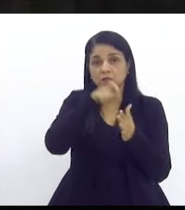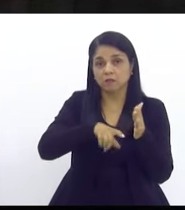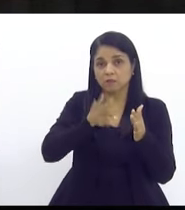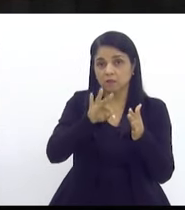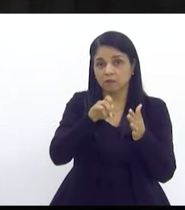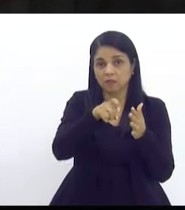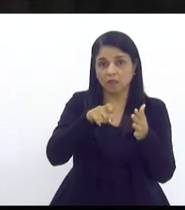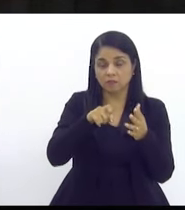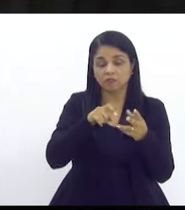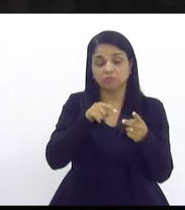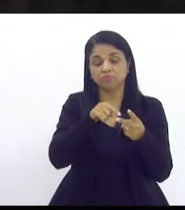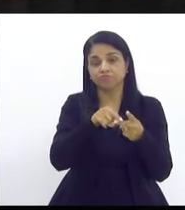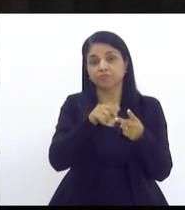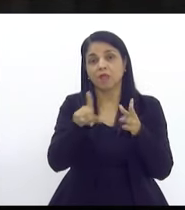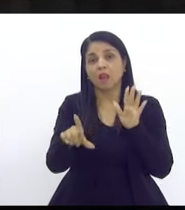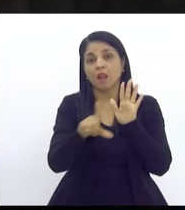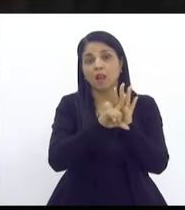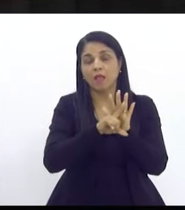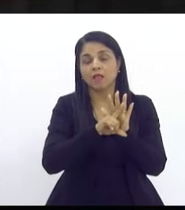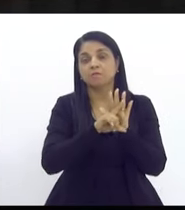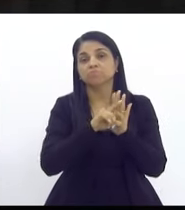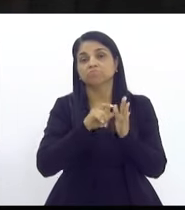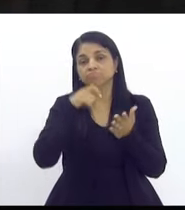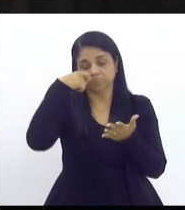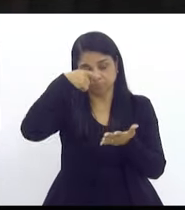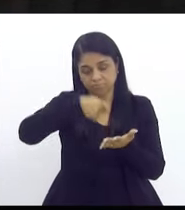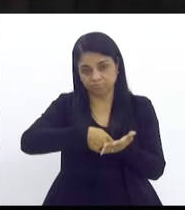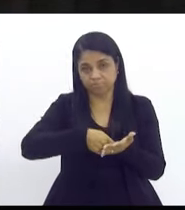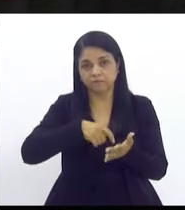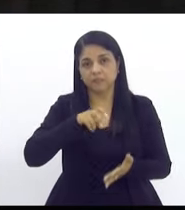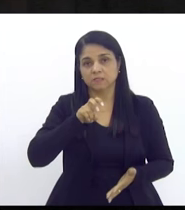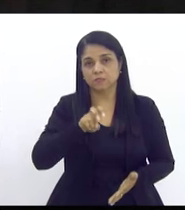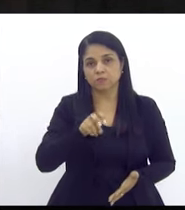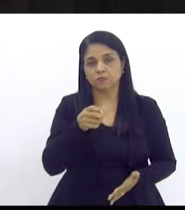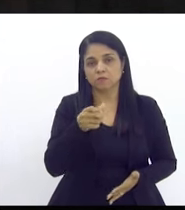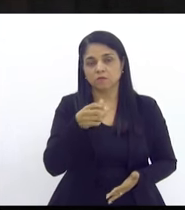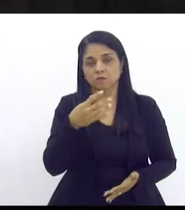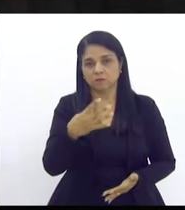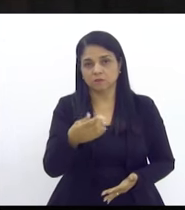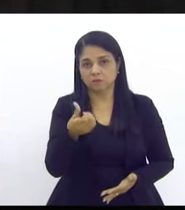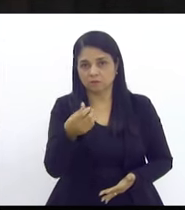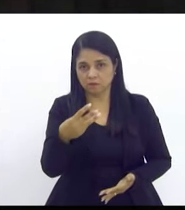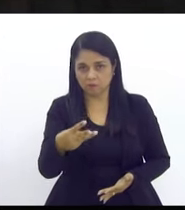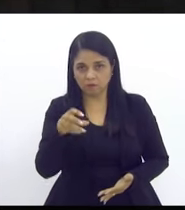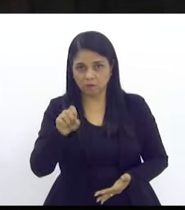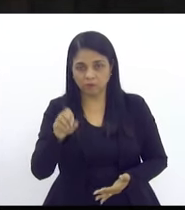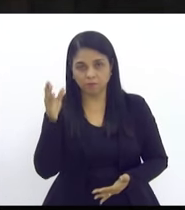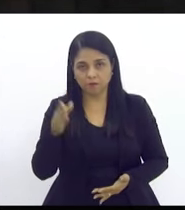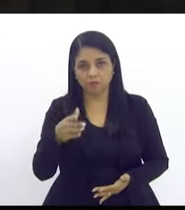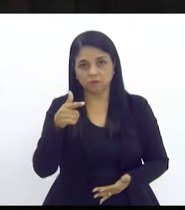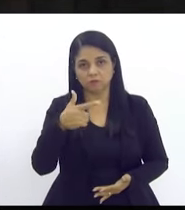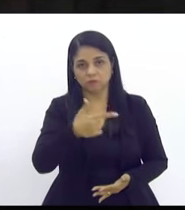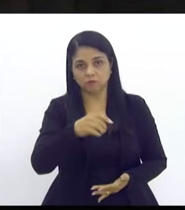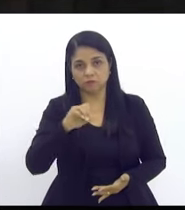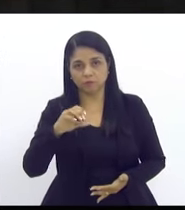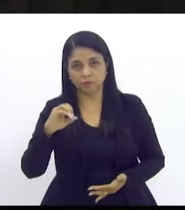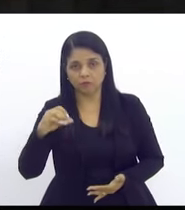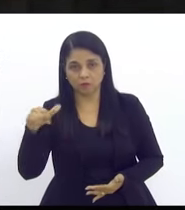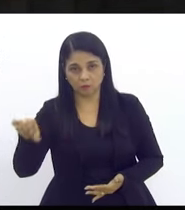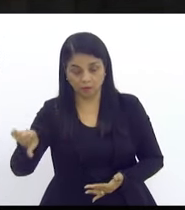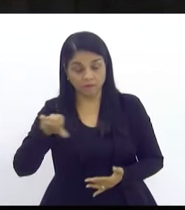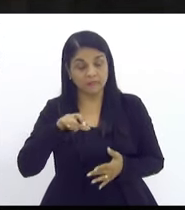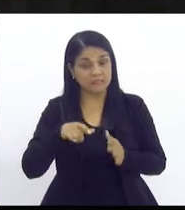está definida na Lei 5.438, de 2009. Se lessem o projeto de lei,